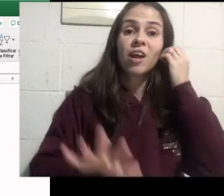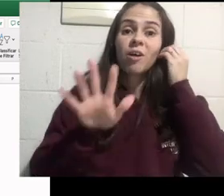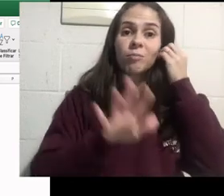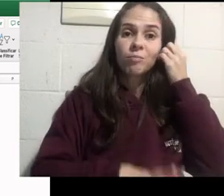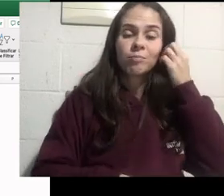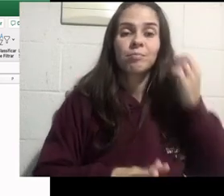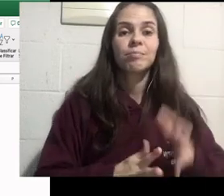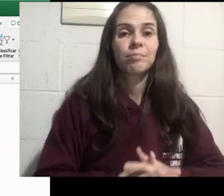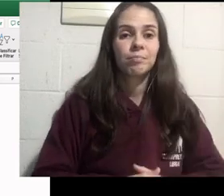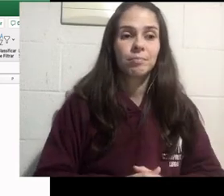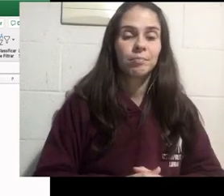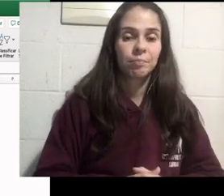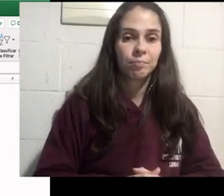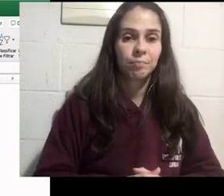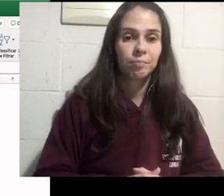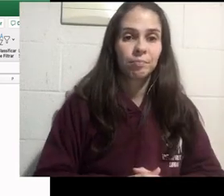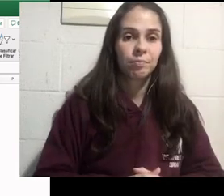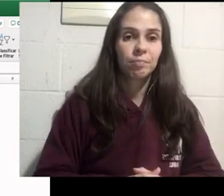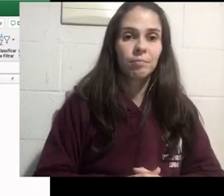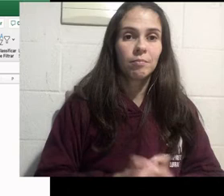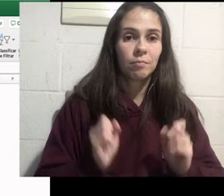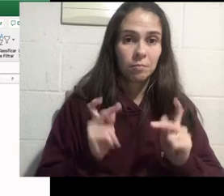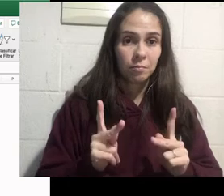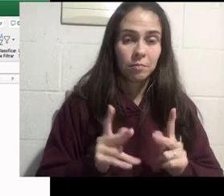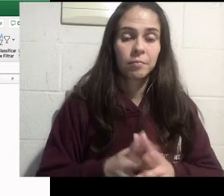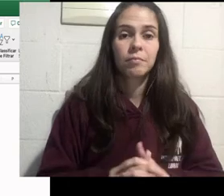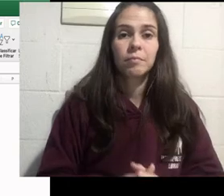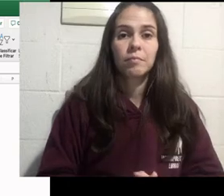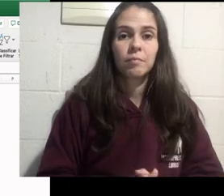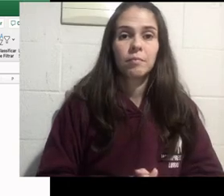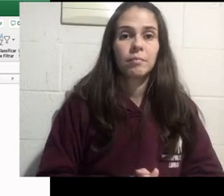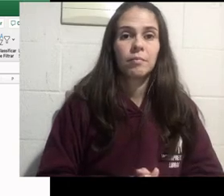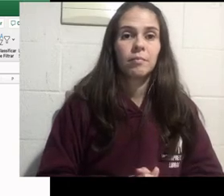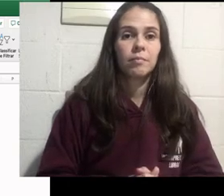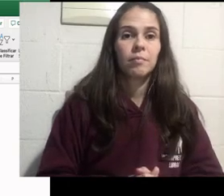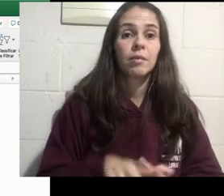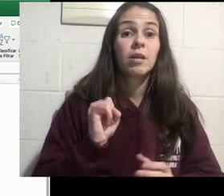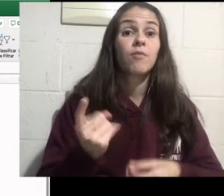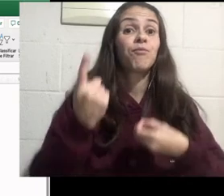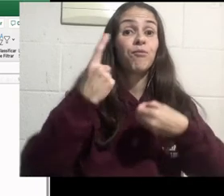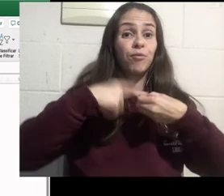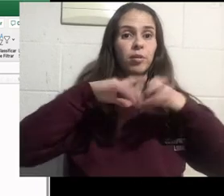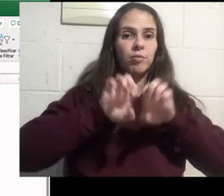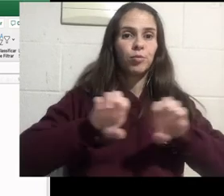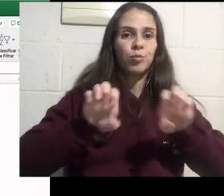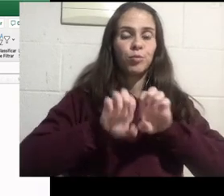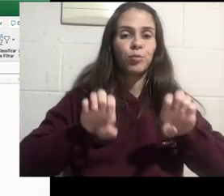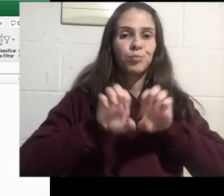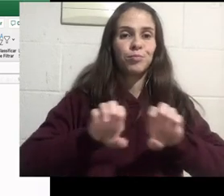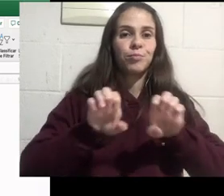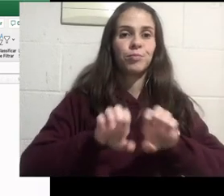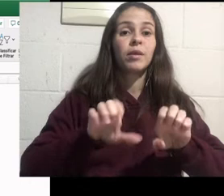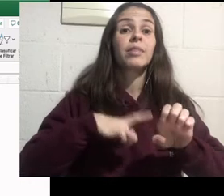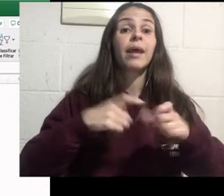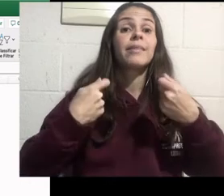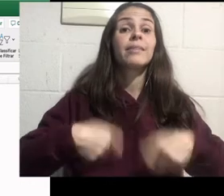Basta aqui eu definir a quantidade de semanas, certo? Aí, se a gente voltar lá para a estrutura, a gente vai